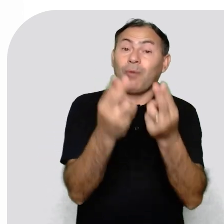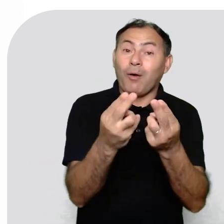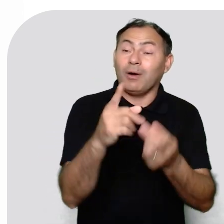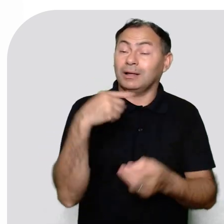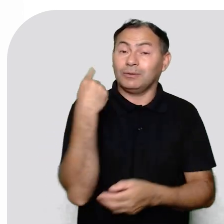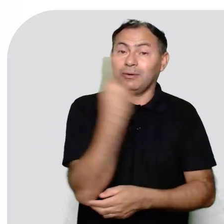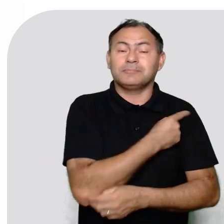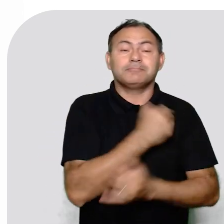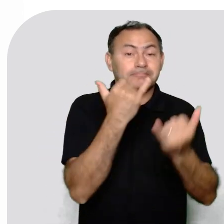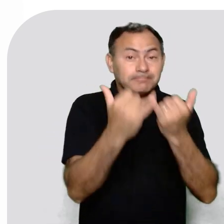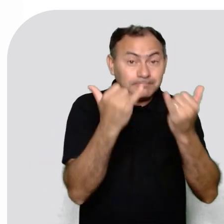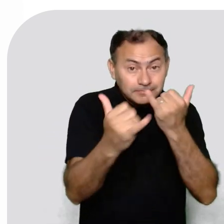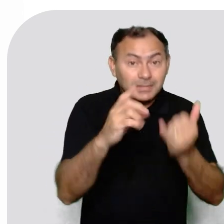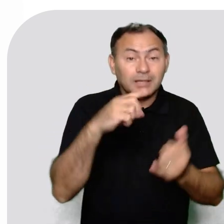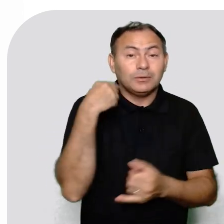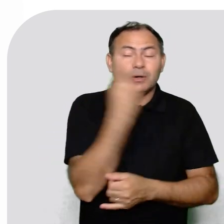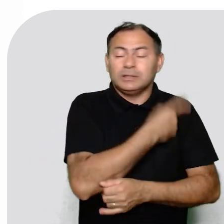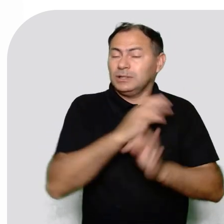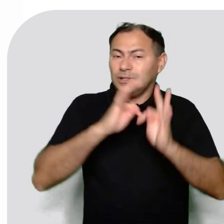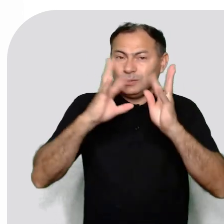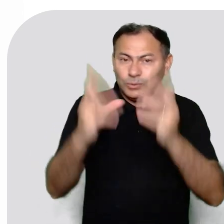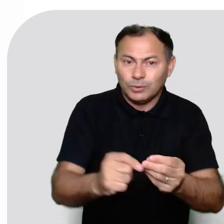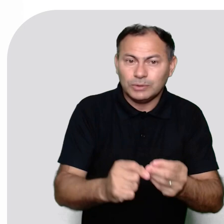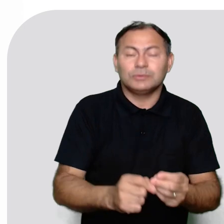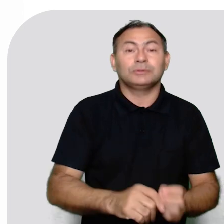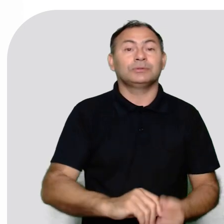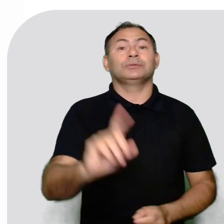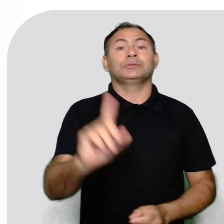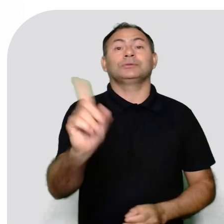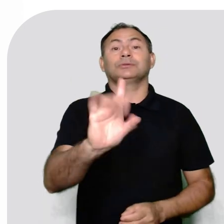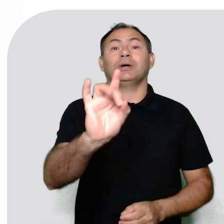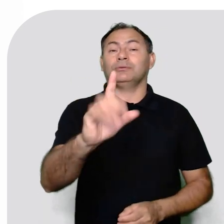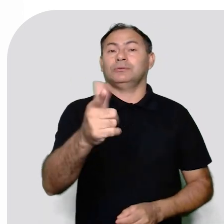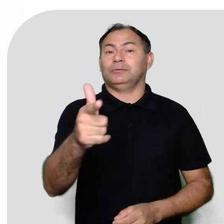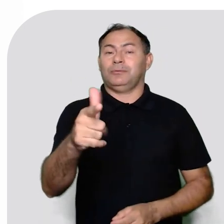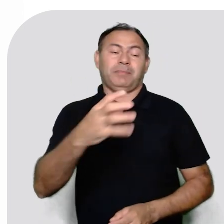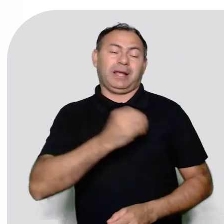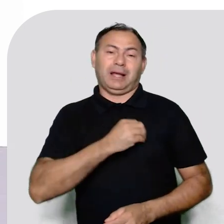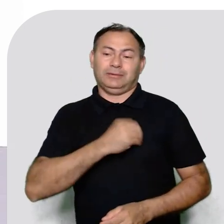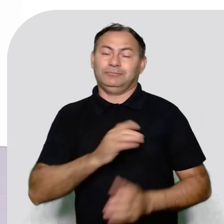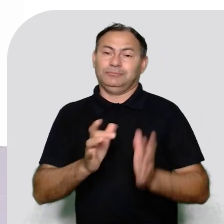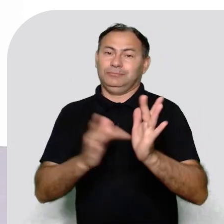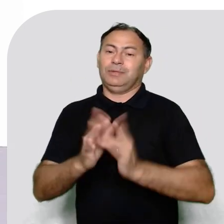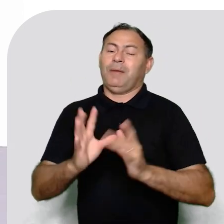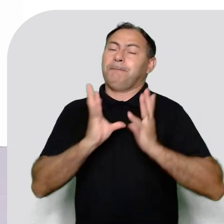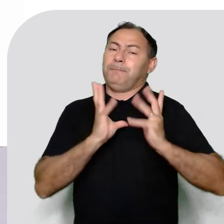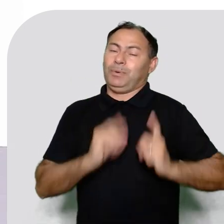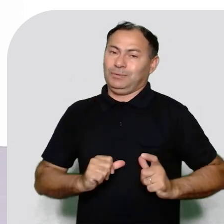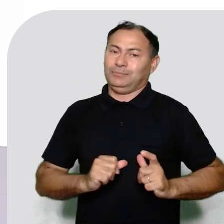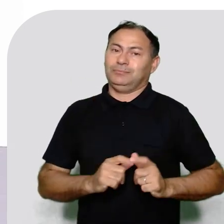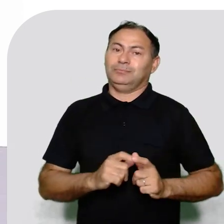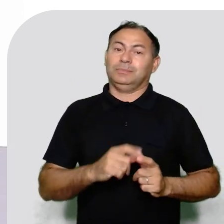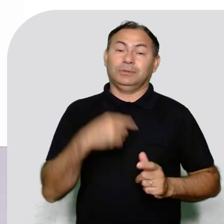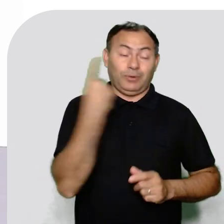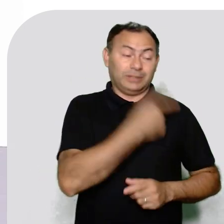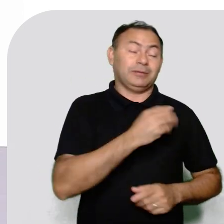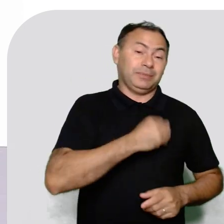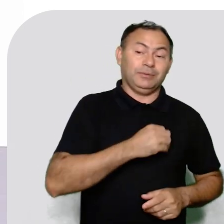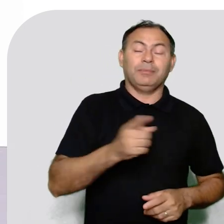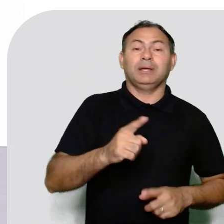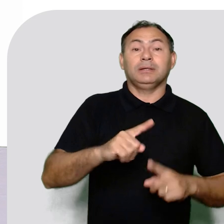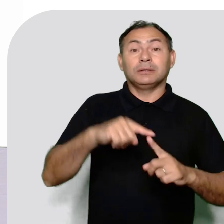nós, semelhante a nós em tudo, exceto no pecado. Se nós